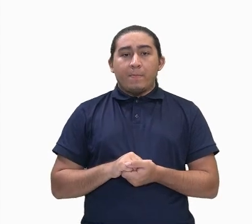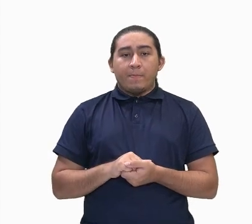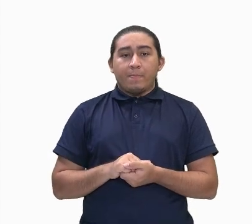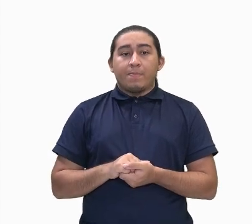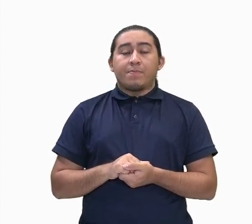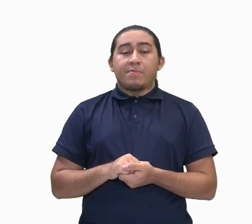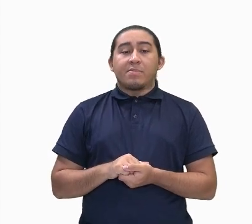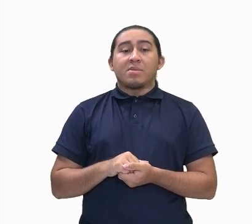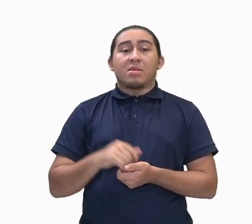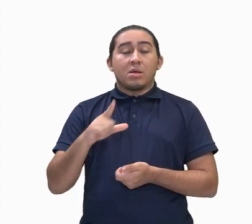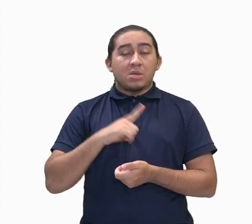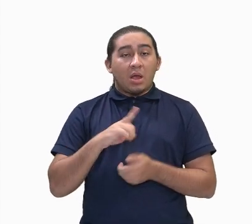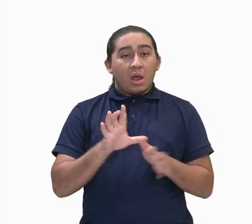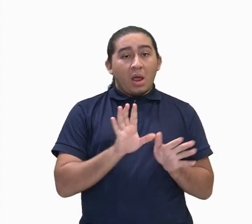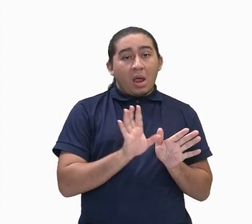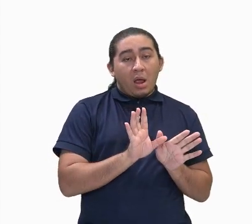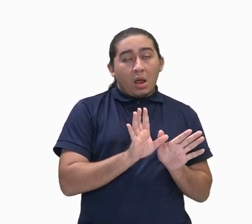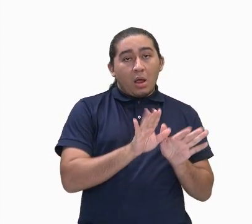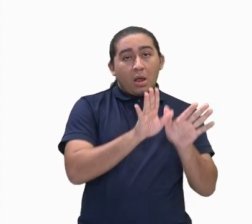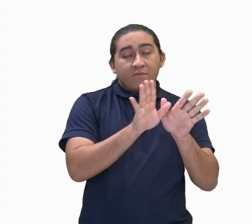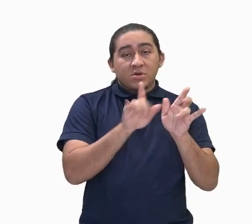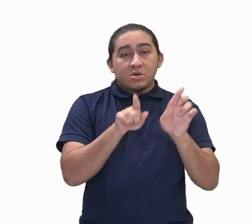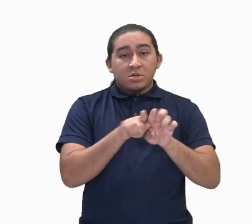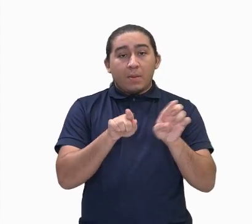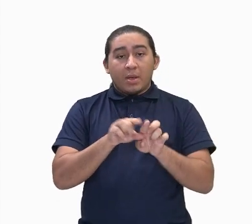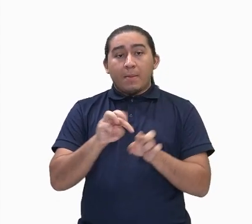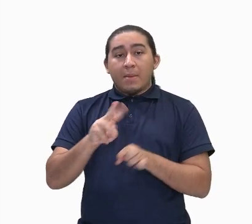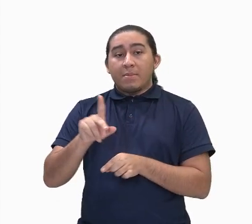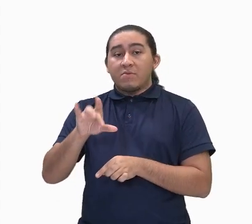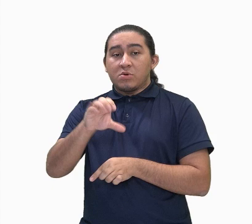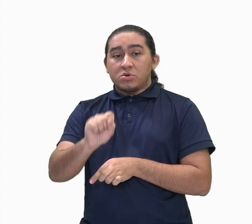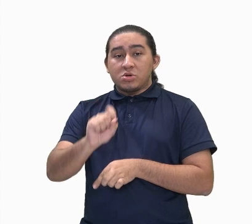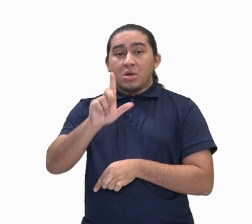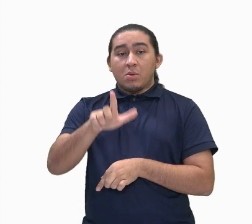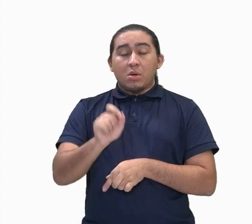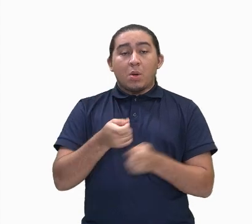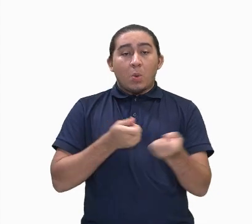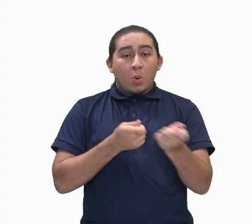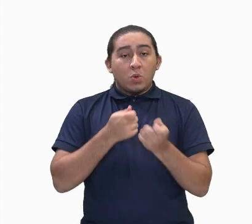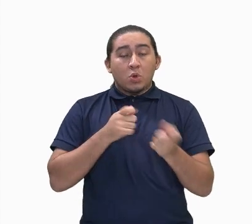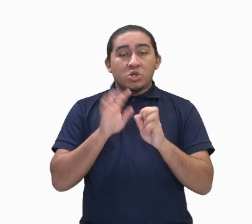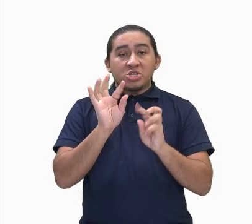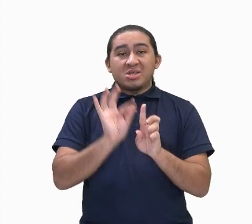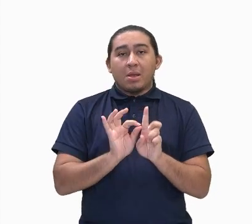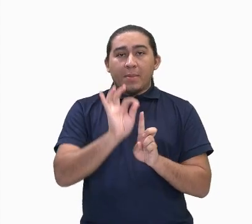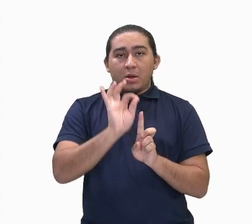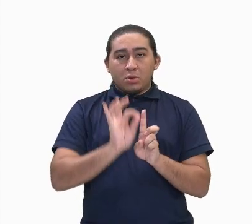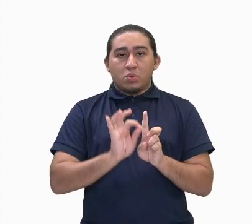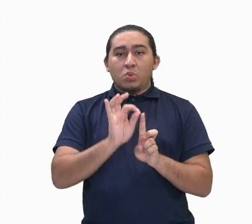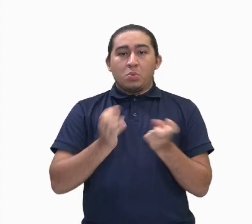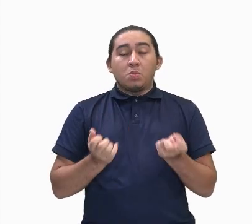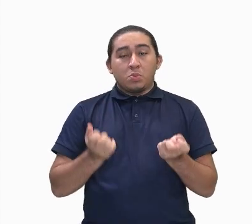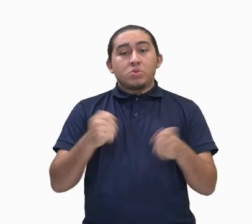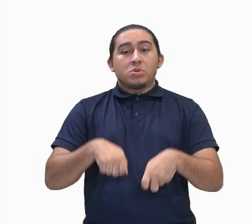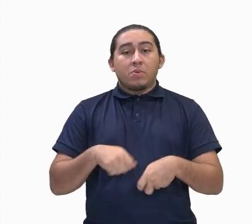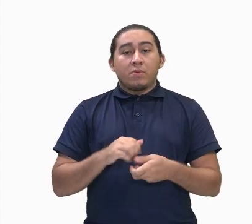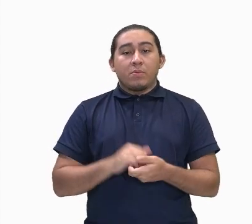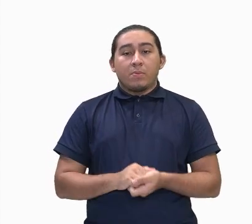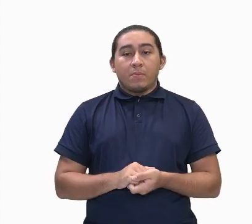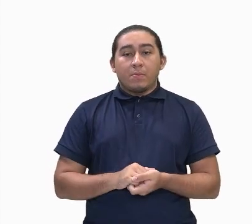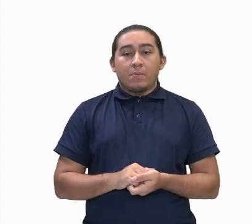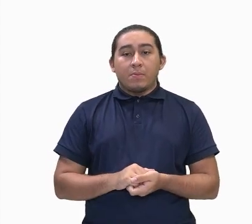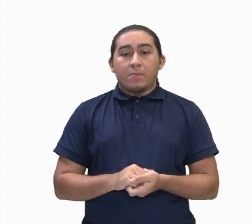animais homeotérmicos, eles auxiliam na regulação térmica, ou seja, ele vai funcionar como um isolante térmico,